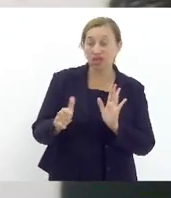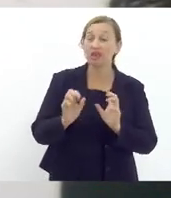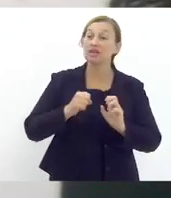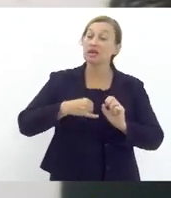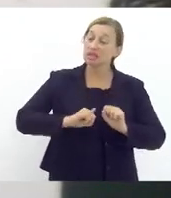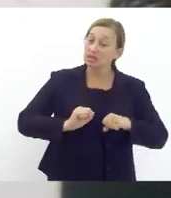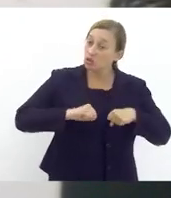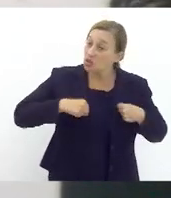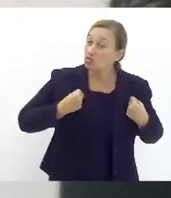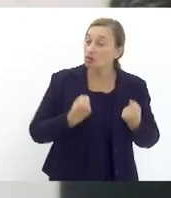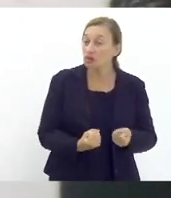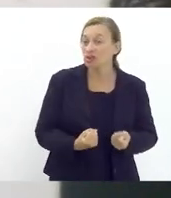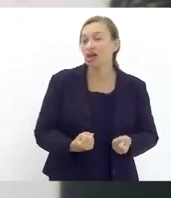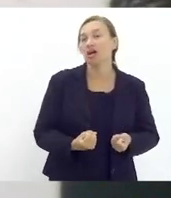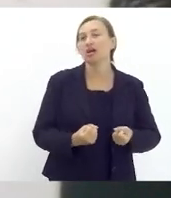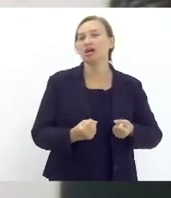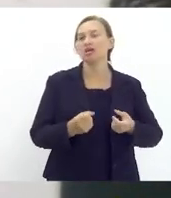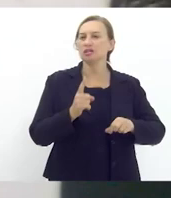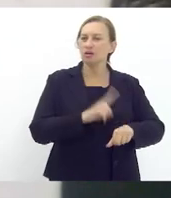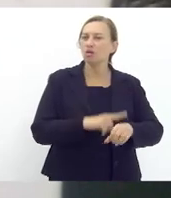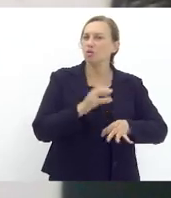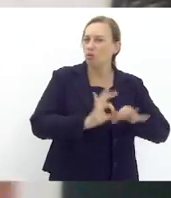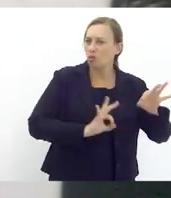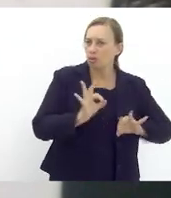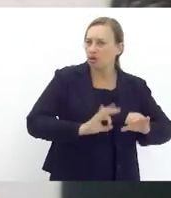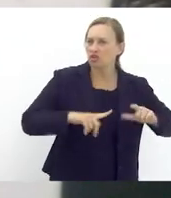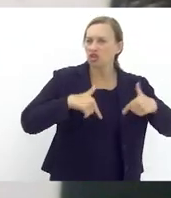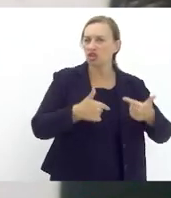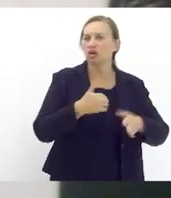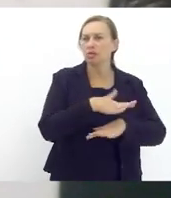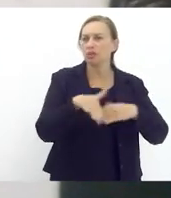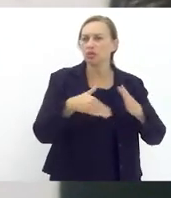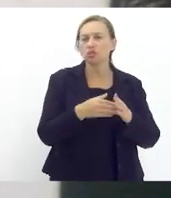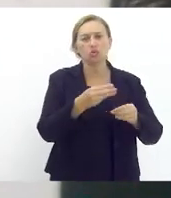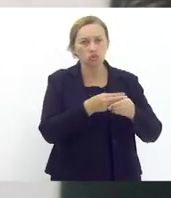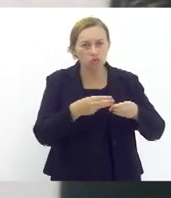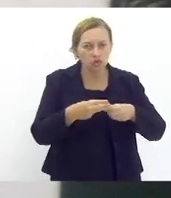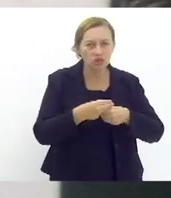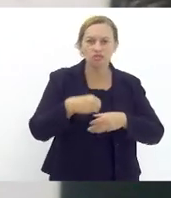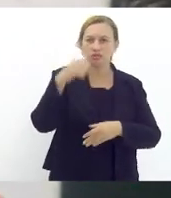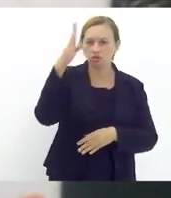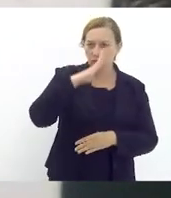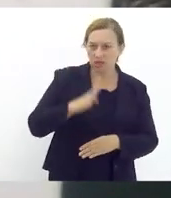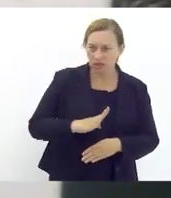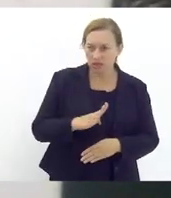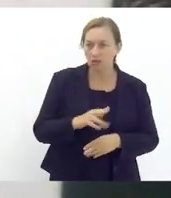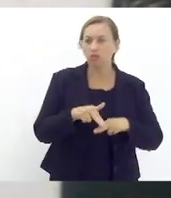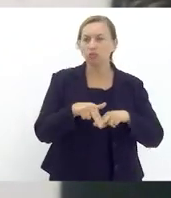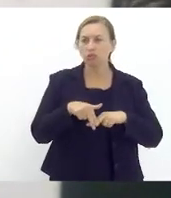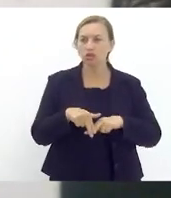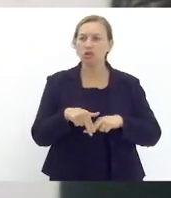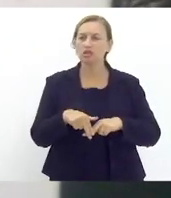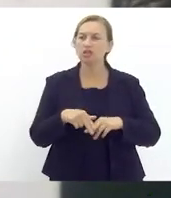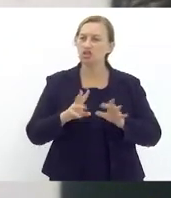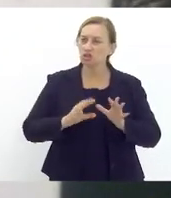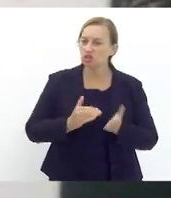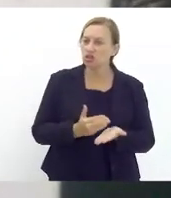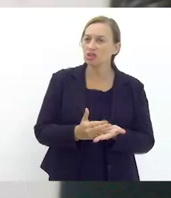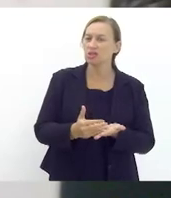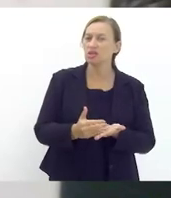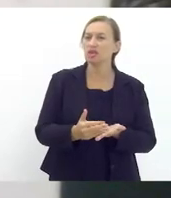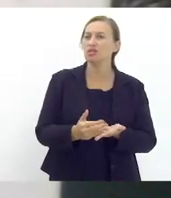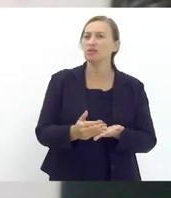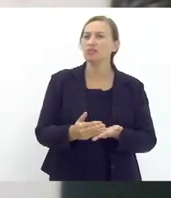nesse momento com os planos de ação para todos os municípios brasileiros é por isso que a gente dá a largada e